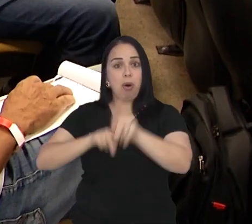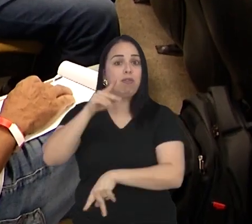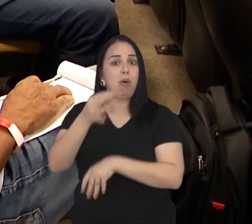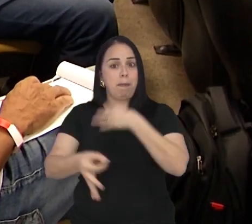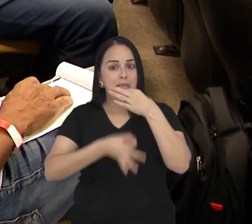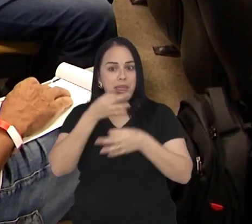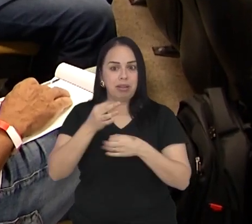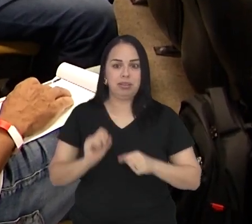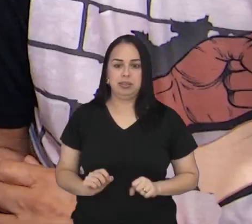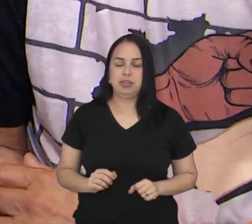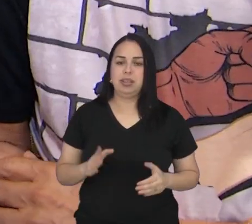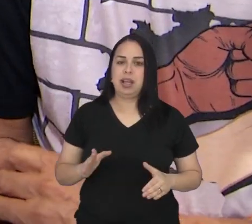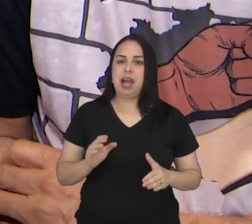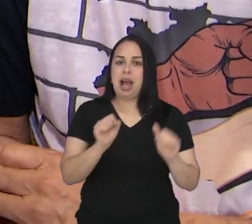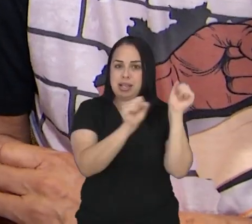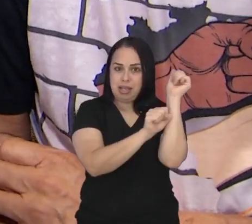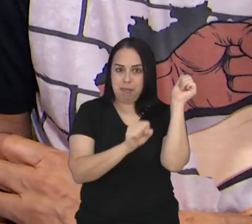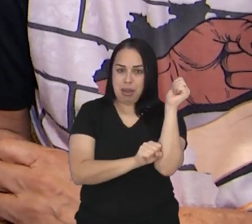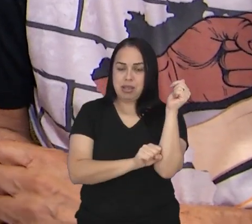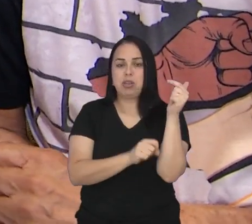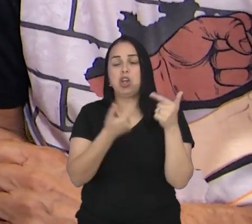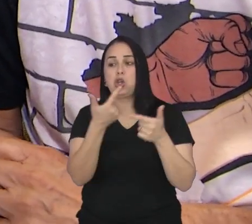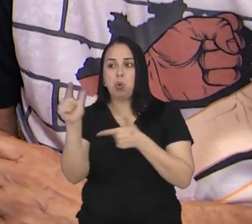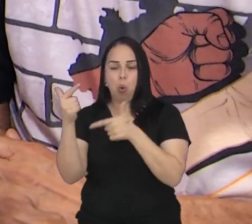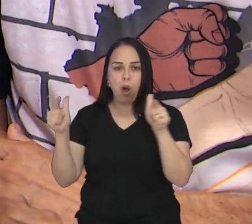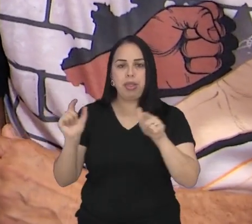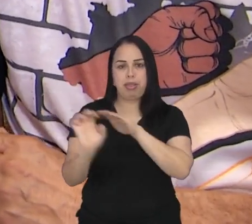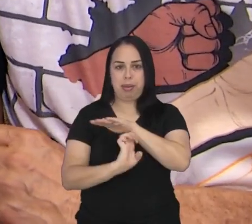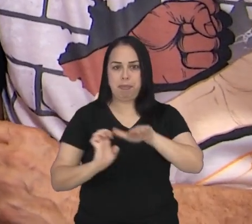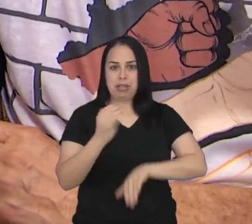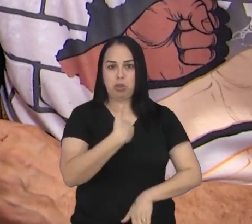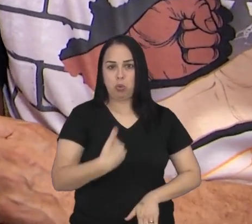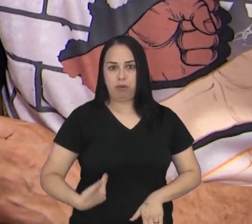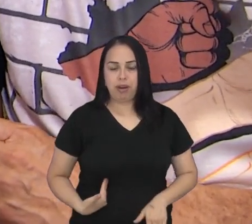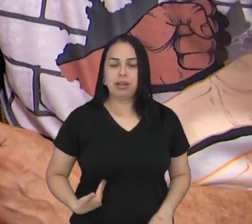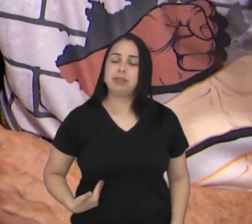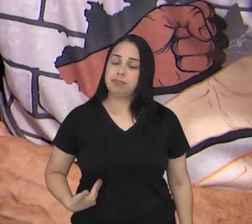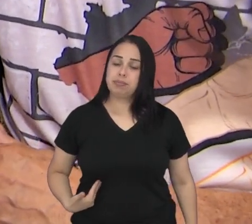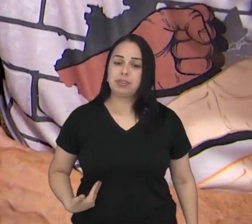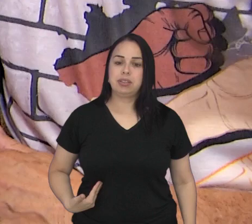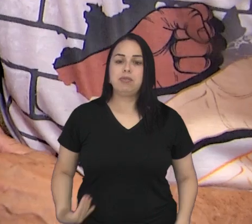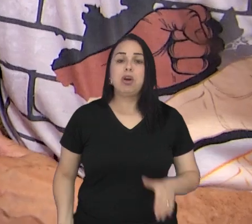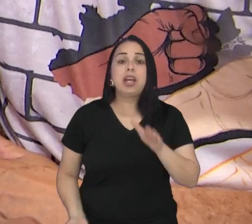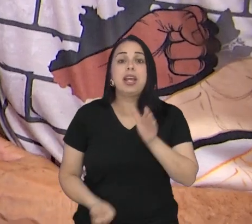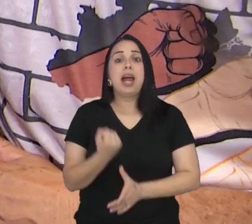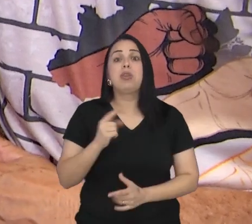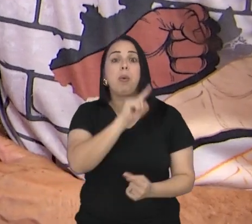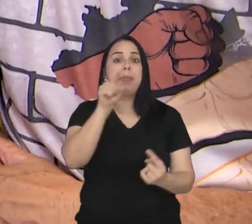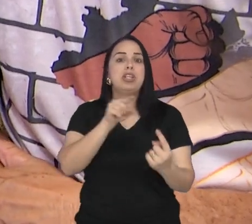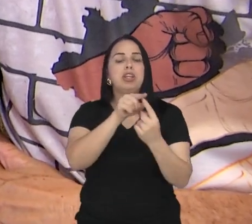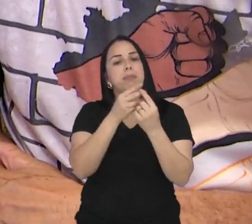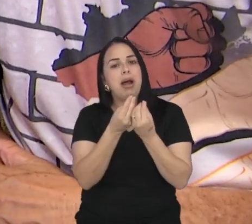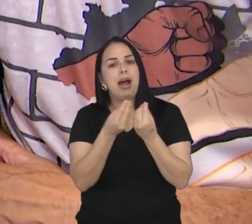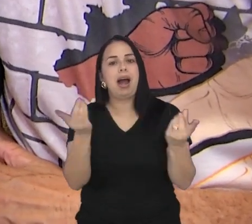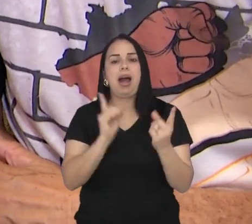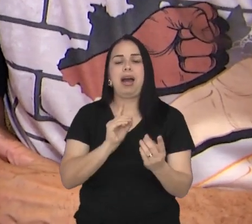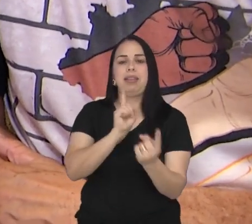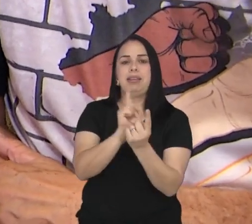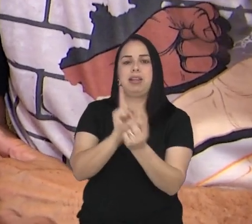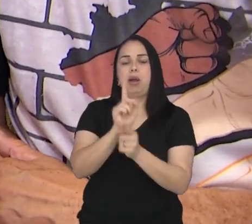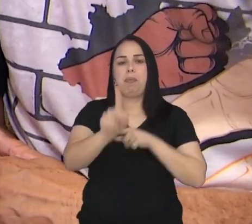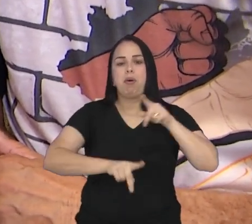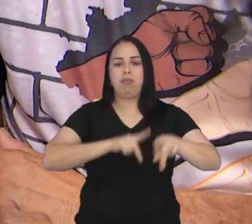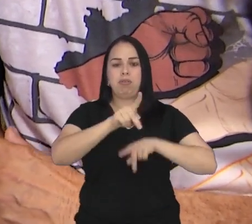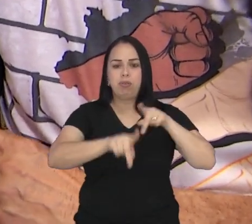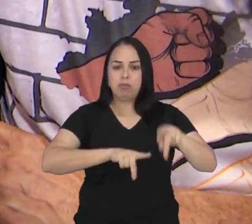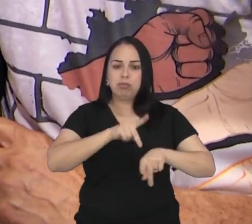opinar a respeito do tema. A Sabesp, assim como outras estatais, né, elas foram criadas para atender a